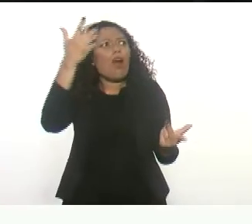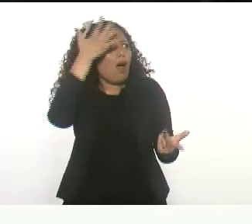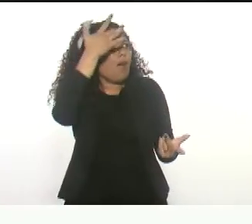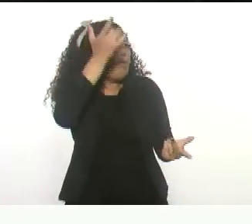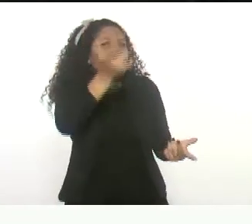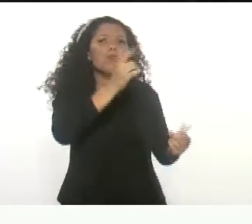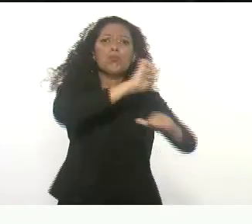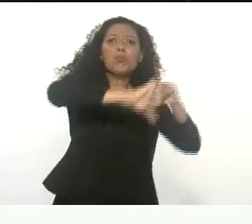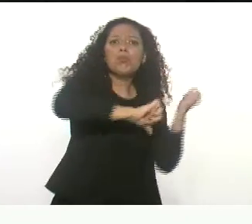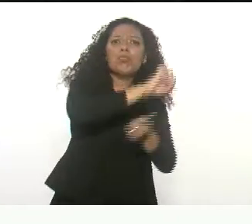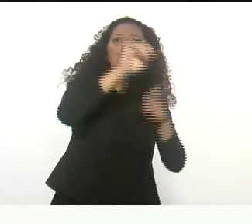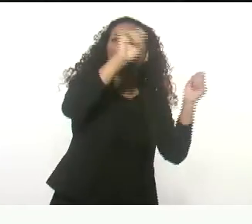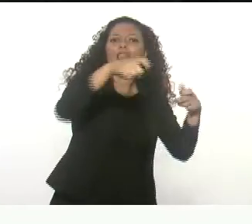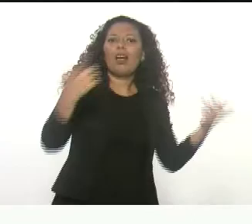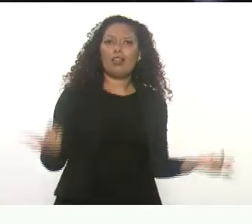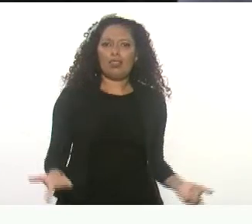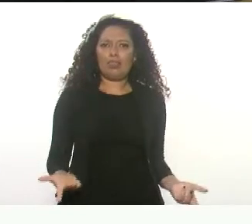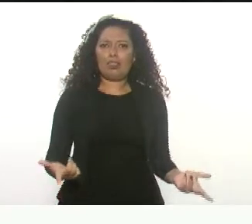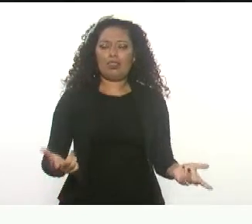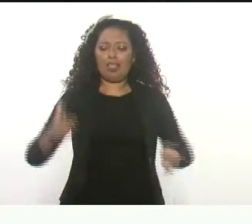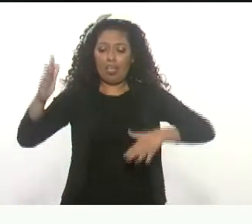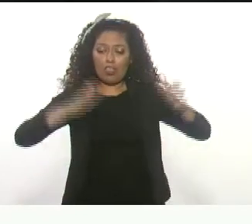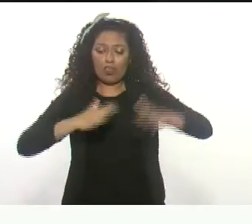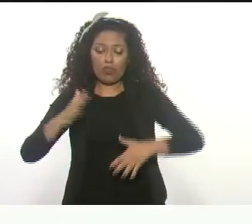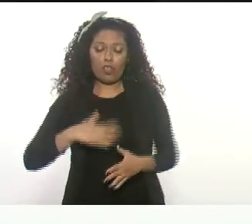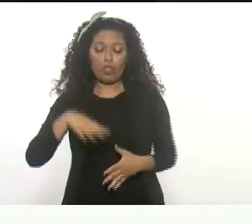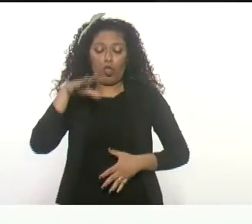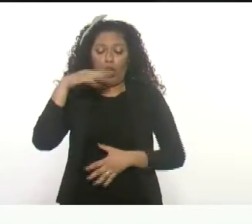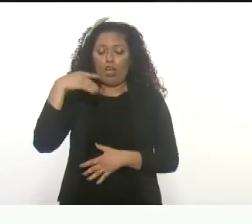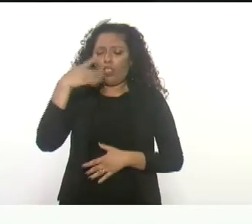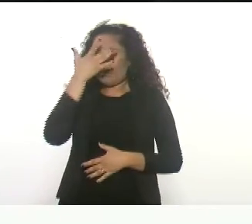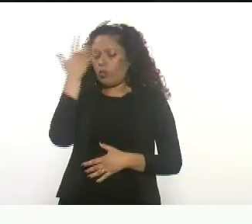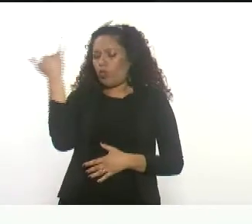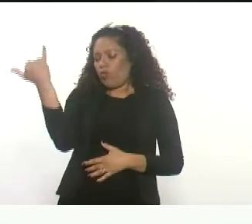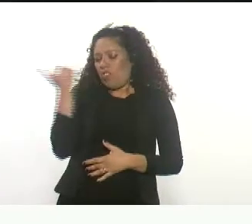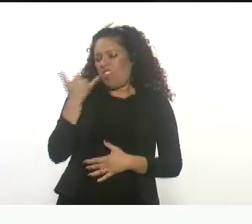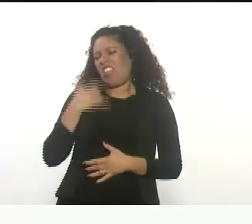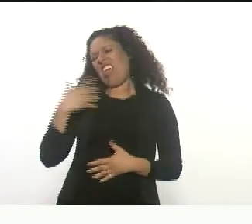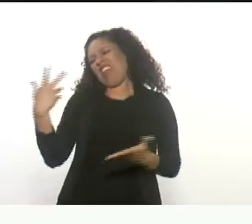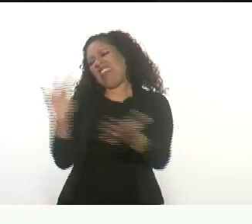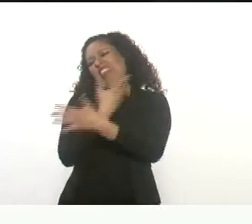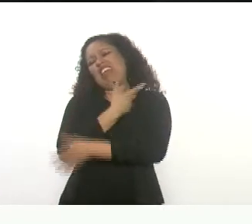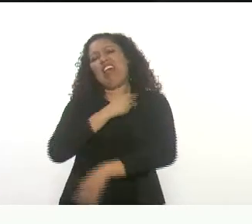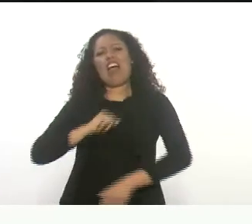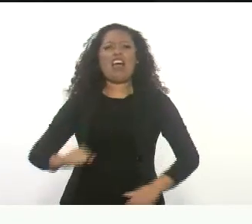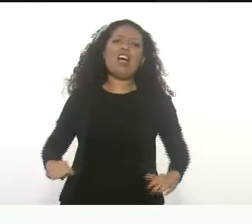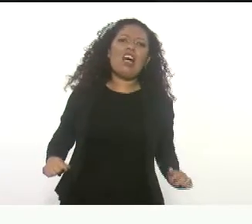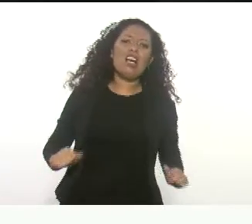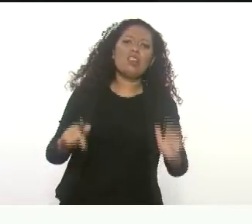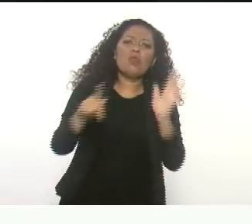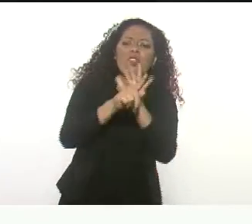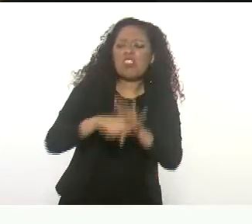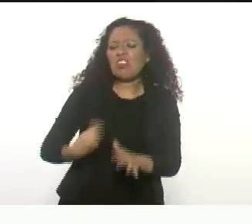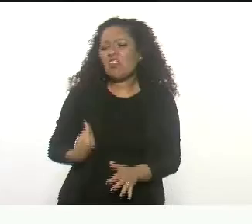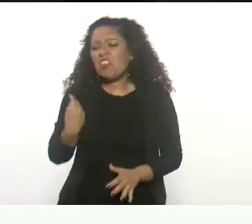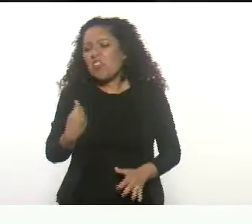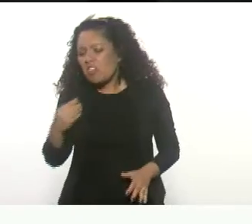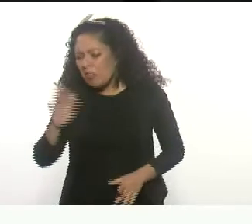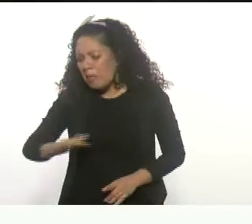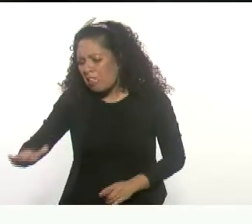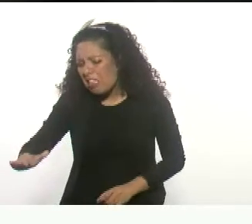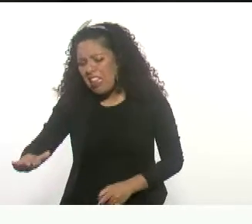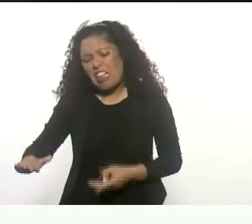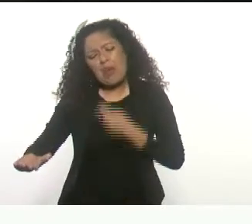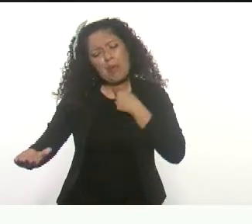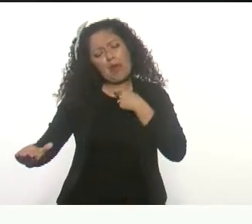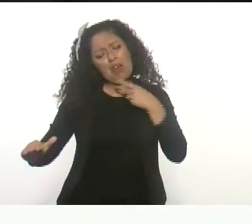também não ficar... Às vezes eu ouço umas críticas a essa coisa de projeto de vida muito cedo. Acho que a gente começa a pensar naturalmente projeto de vida cedo, porque é do ser